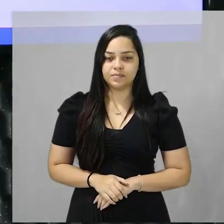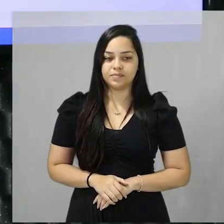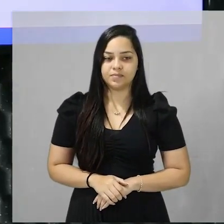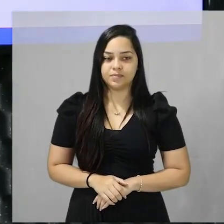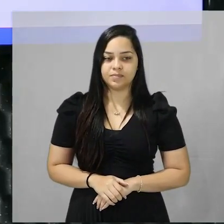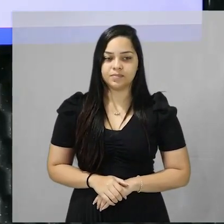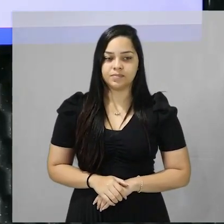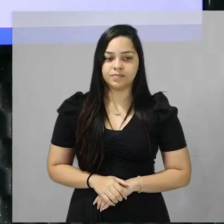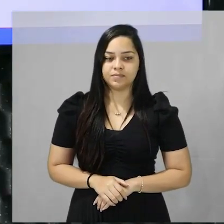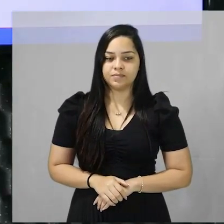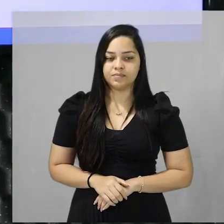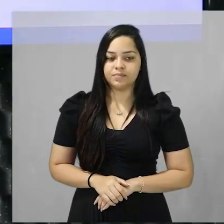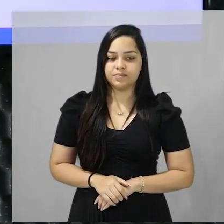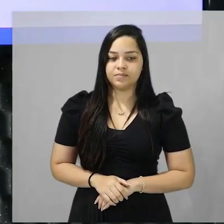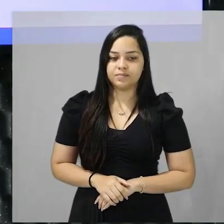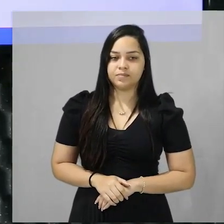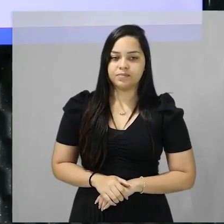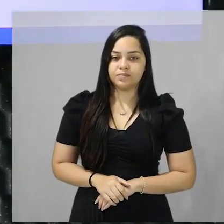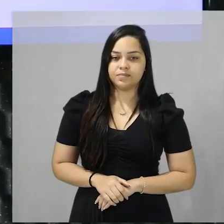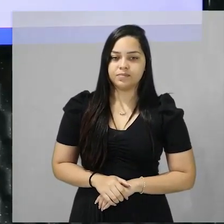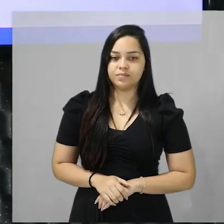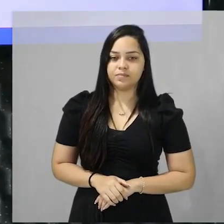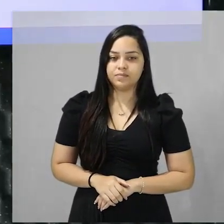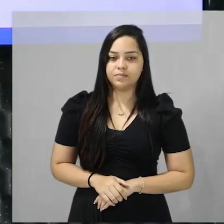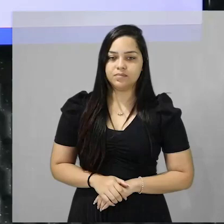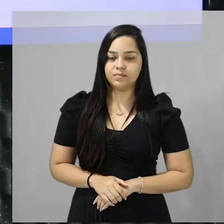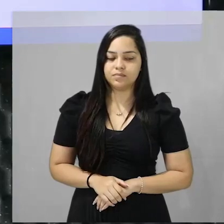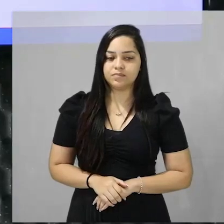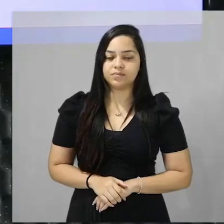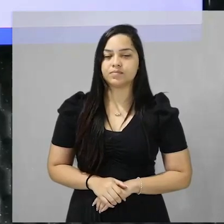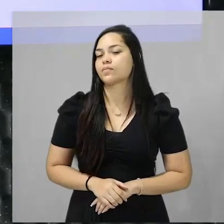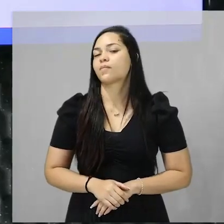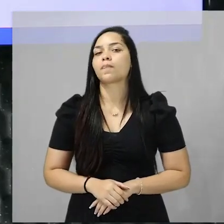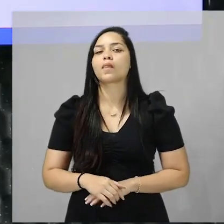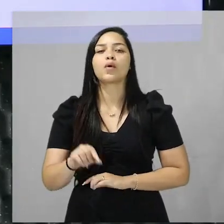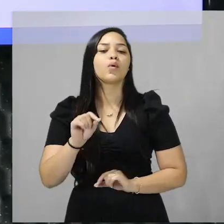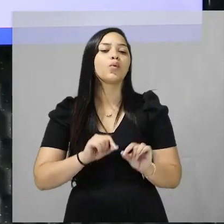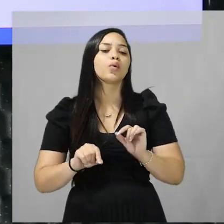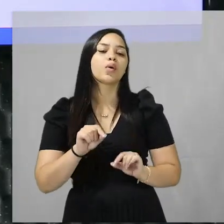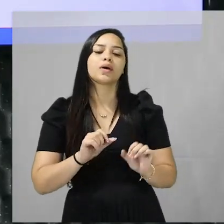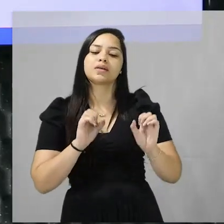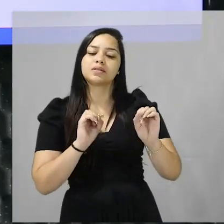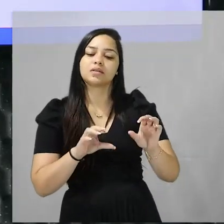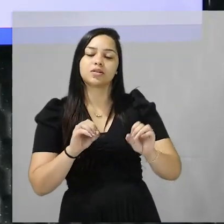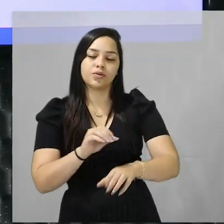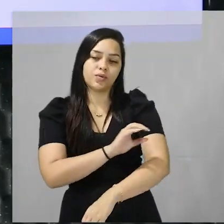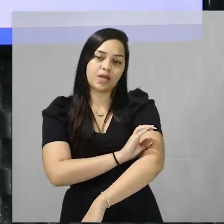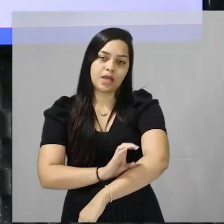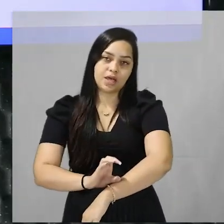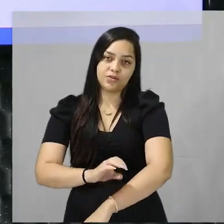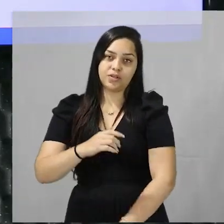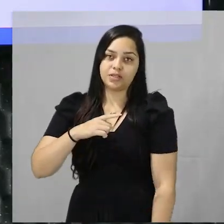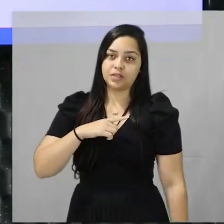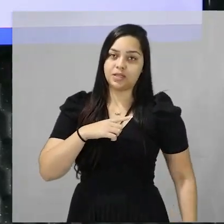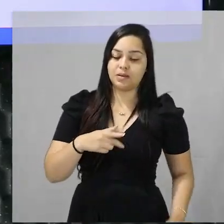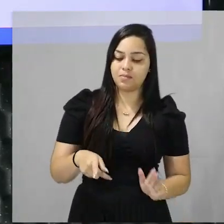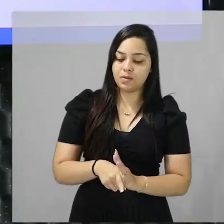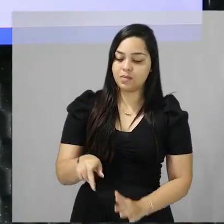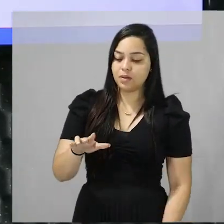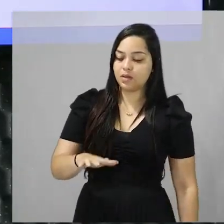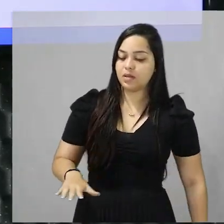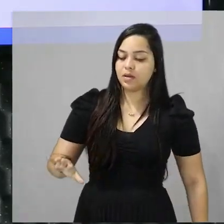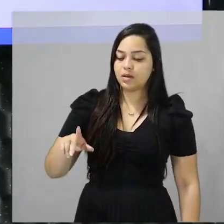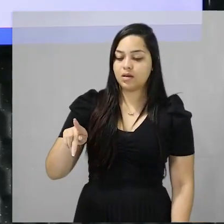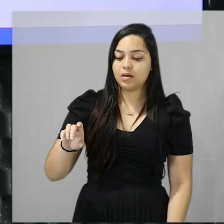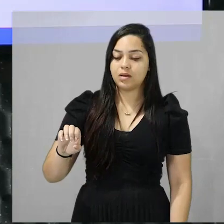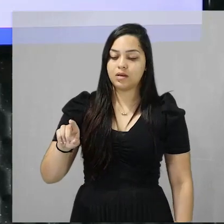abordagem é denominada de. Veja só, a doutrina ética que toca no ambiente da